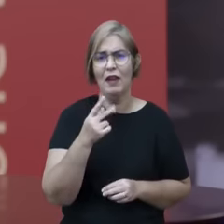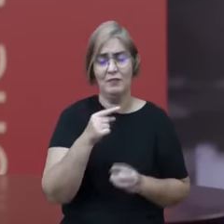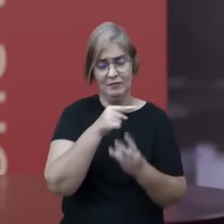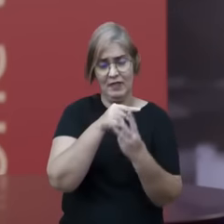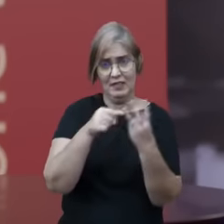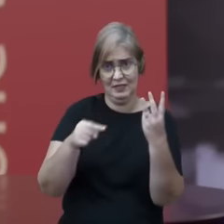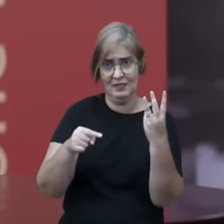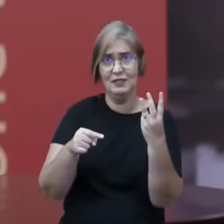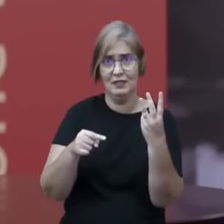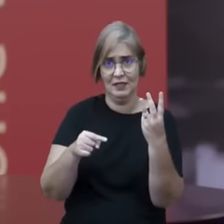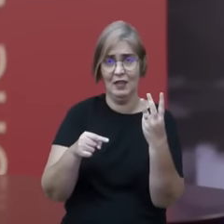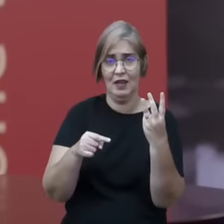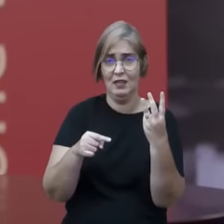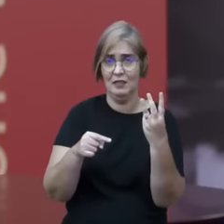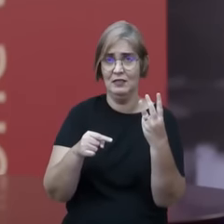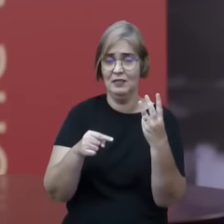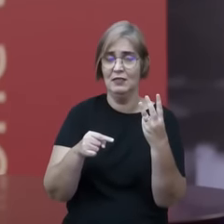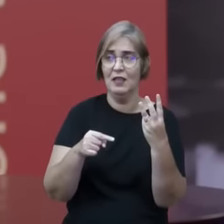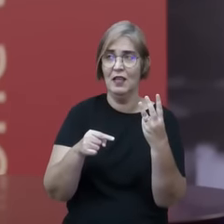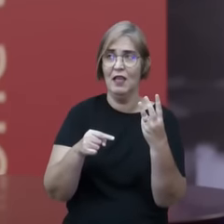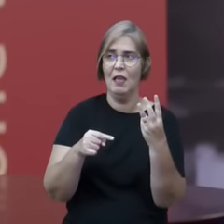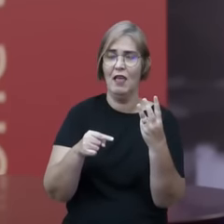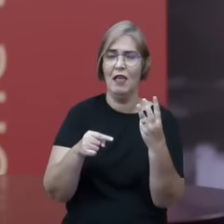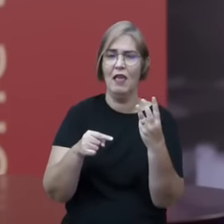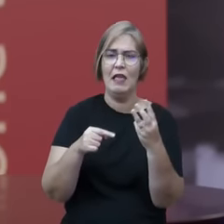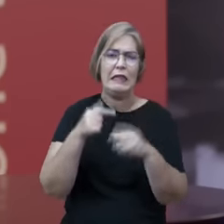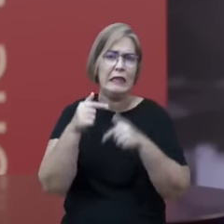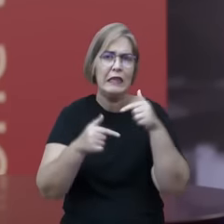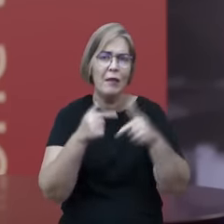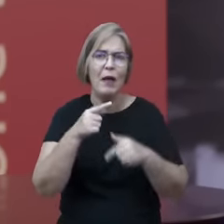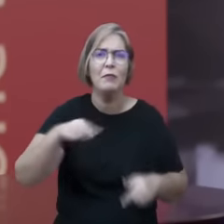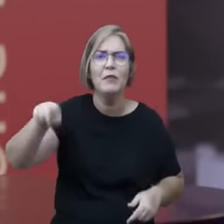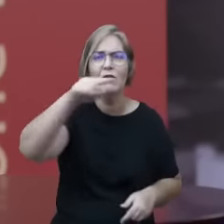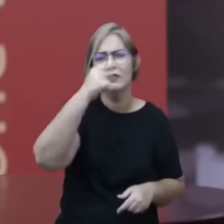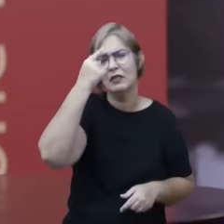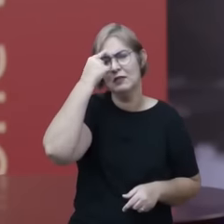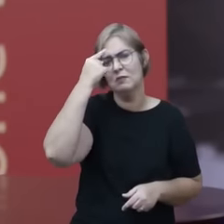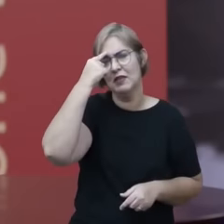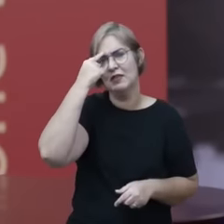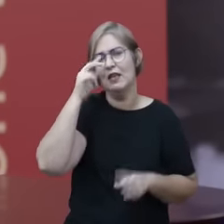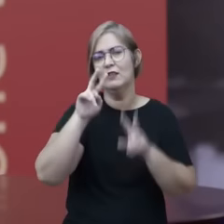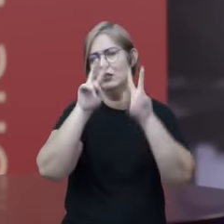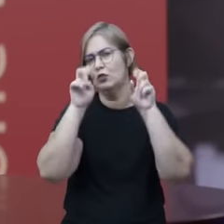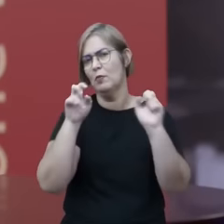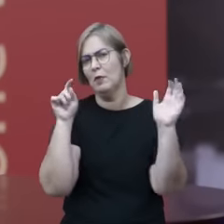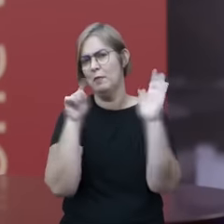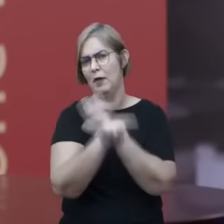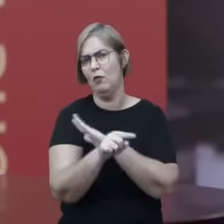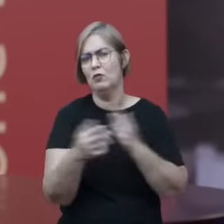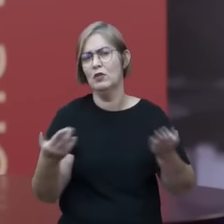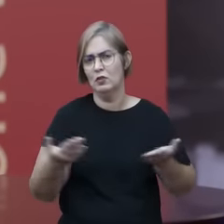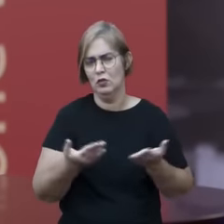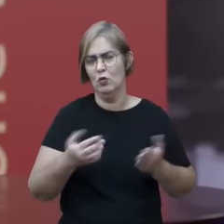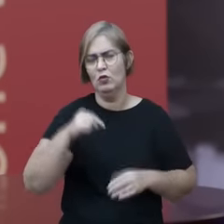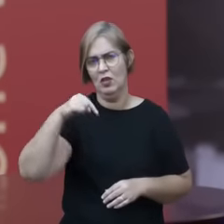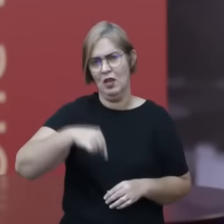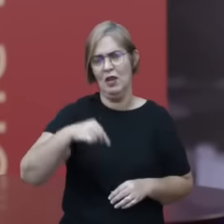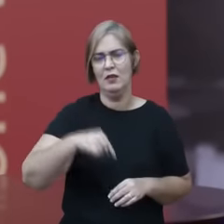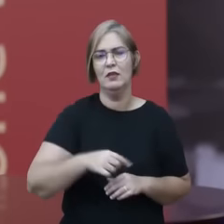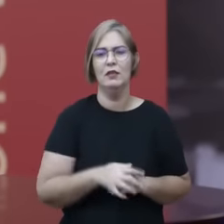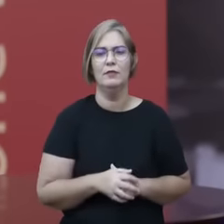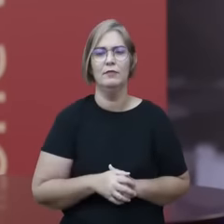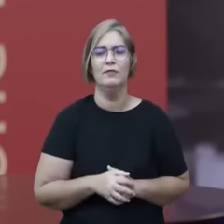assim, três tarefas para que nós podemos pensar a partir do de das perguntas que foram feitas e a partir do caminho,